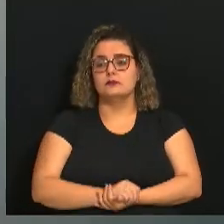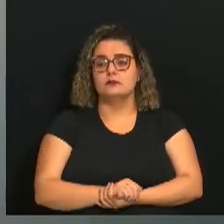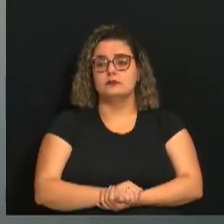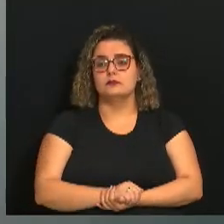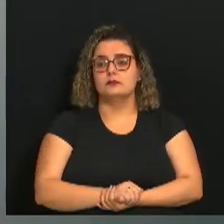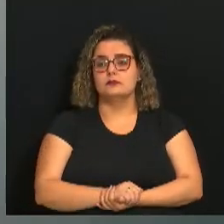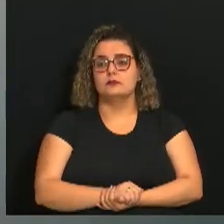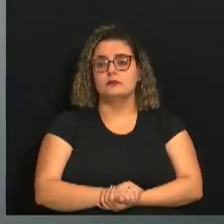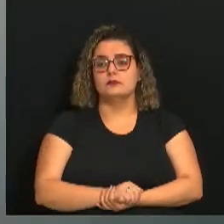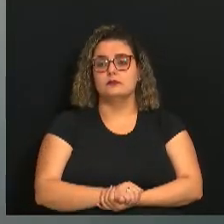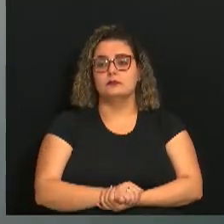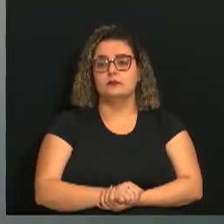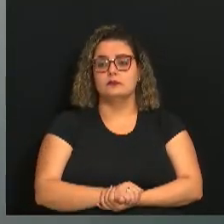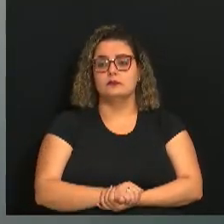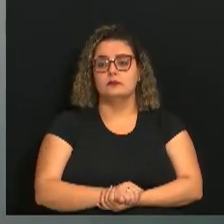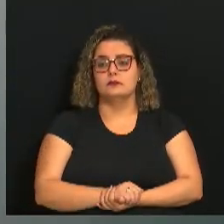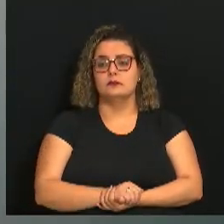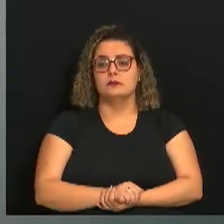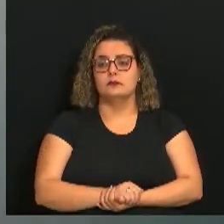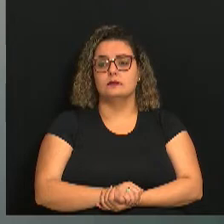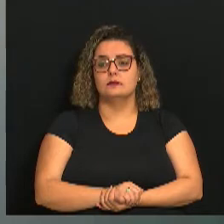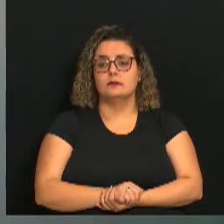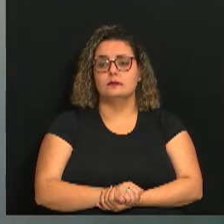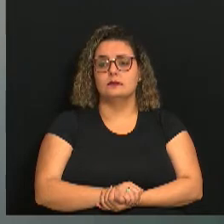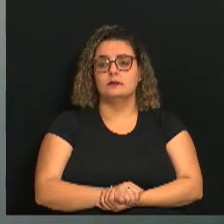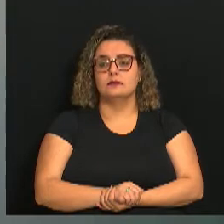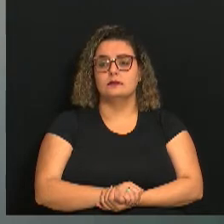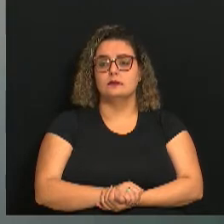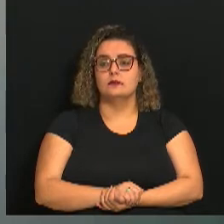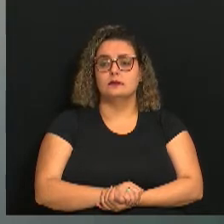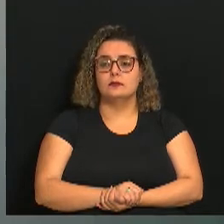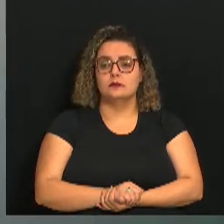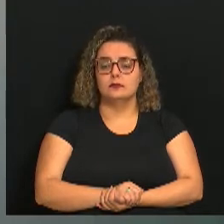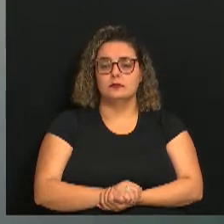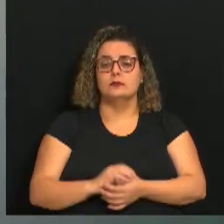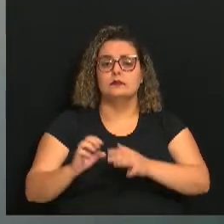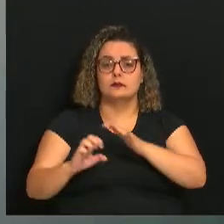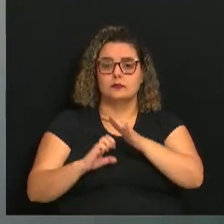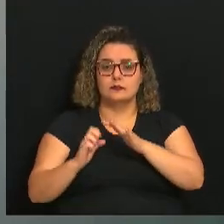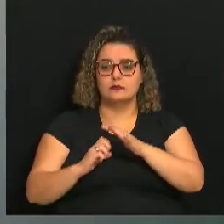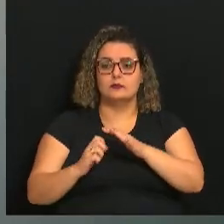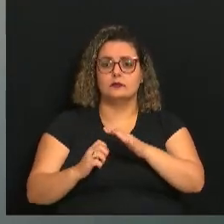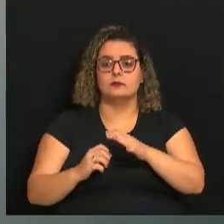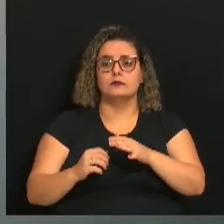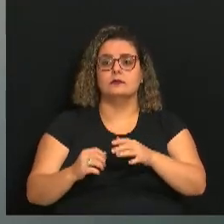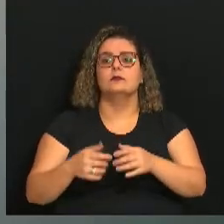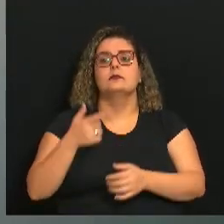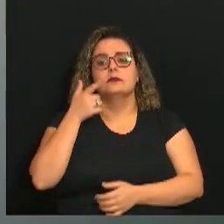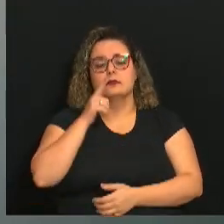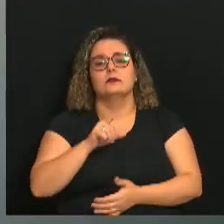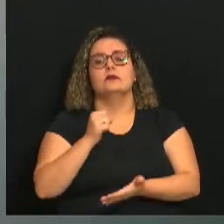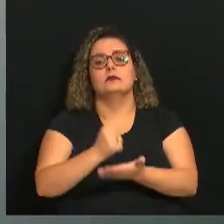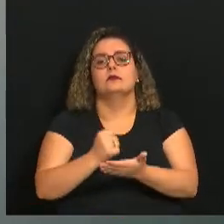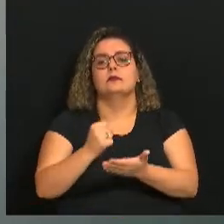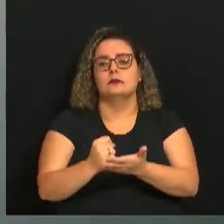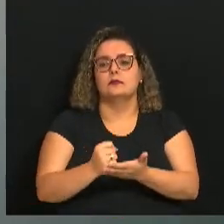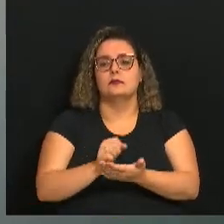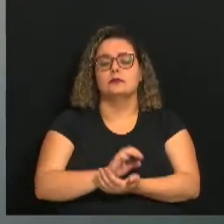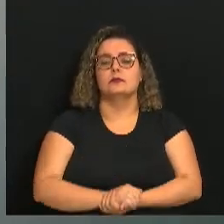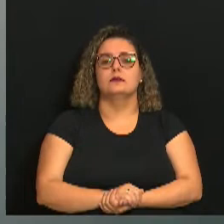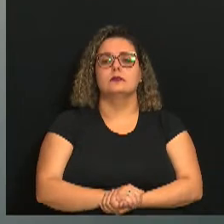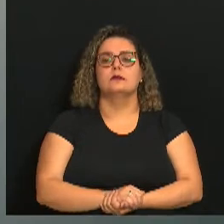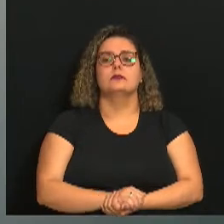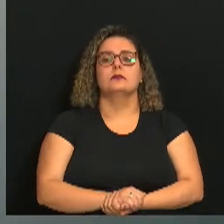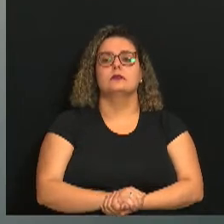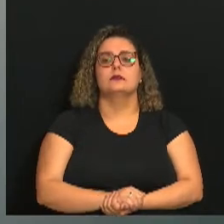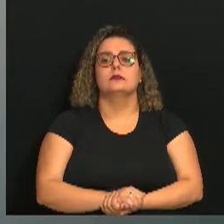curso à ordem de serviço para que a empresa preste o serviço. Então, naquele momento,